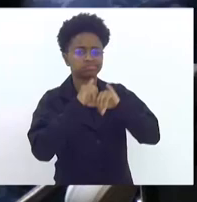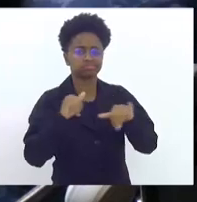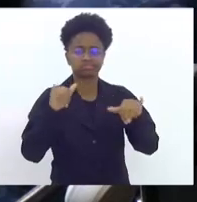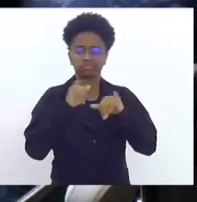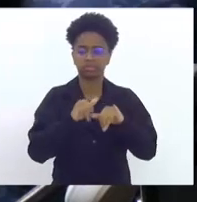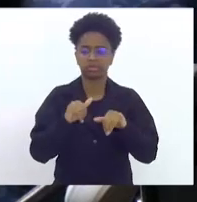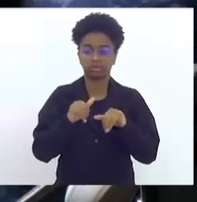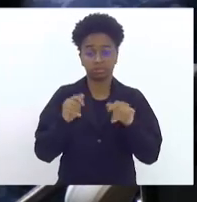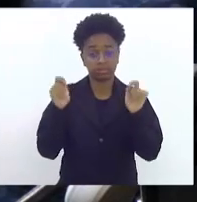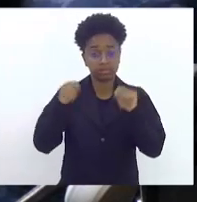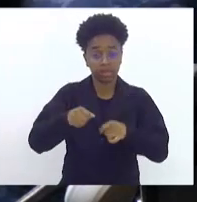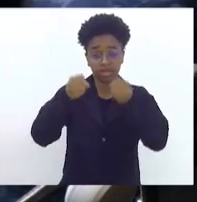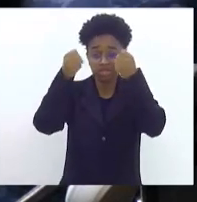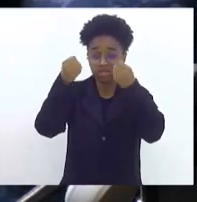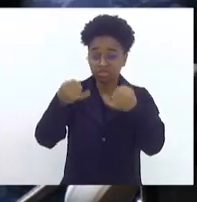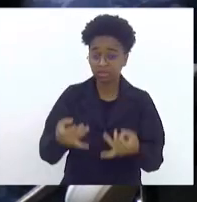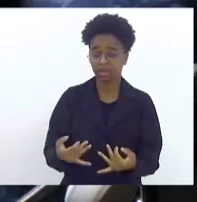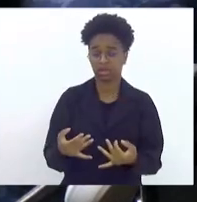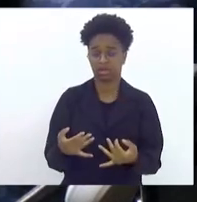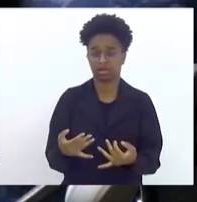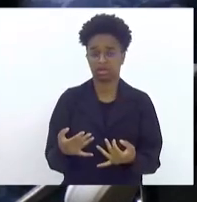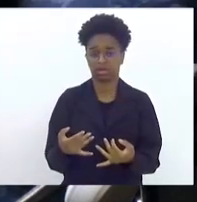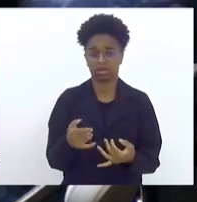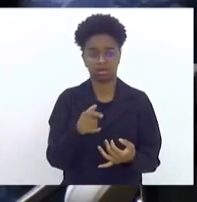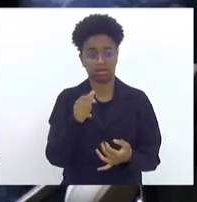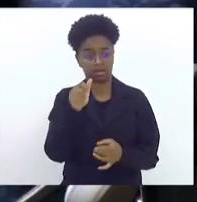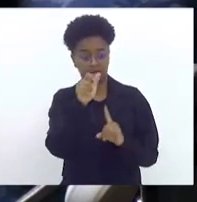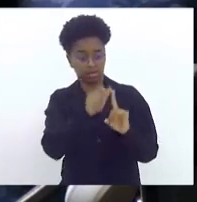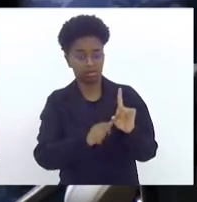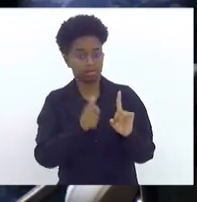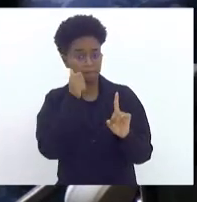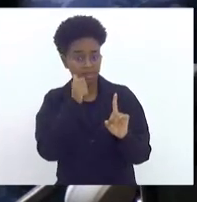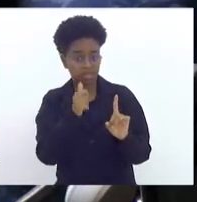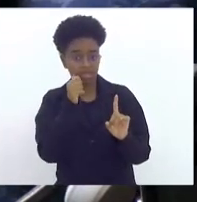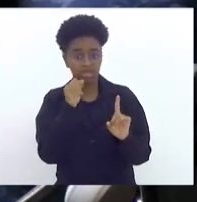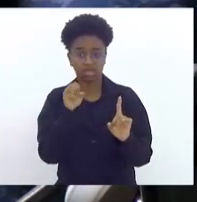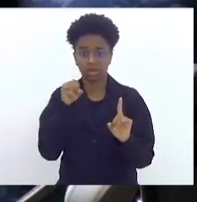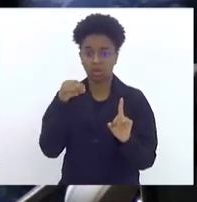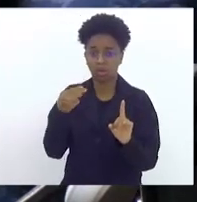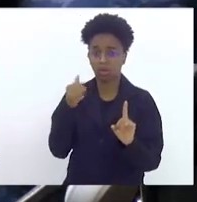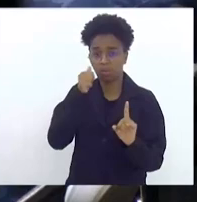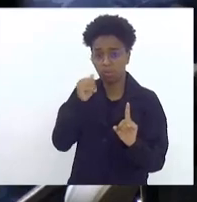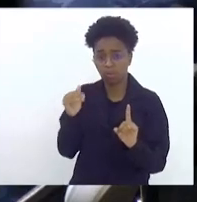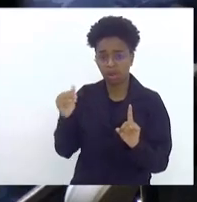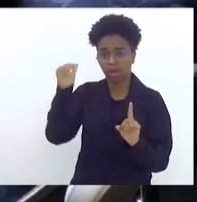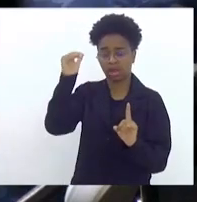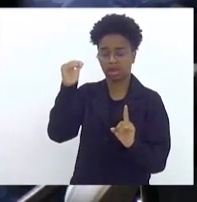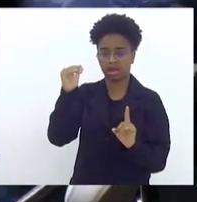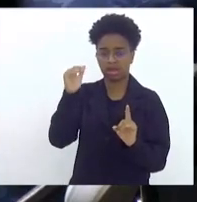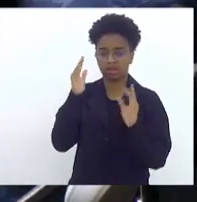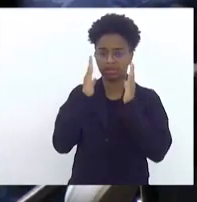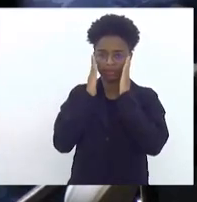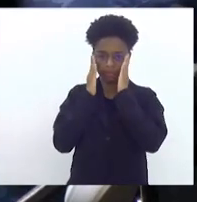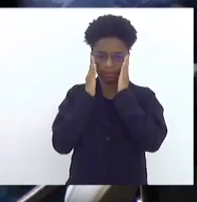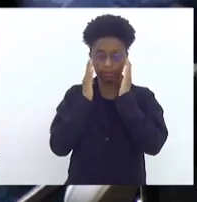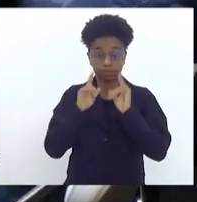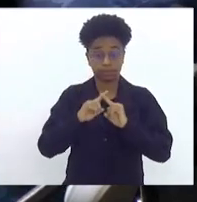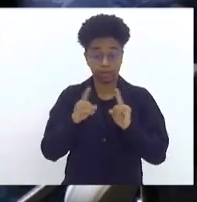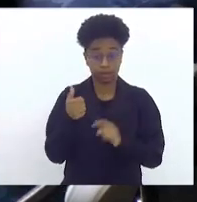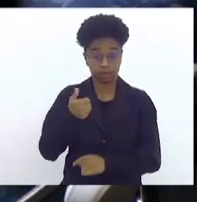possam esclarecer a tanto a menina quanto a mulher um primeiro ponto